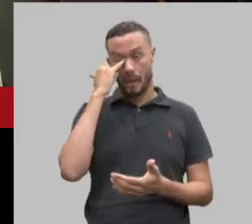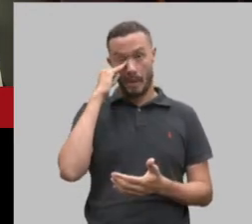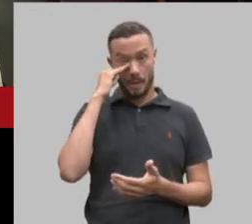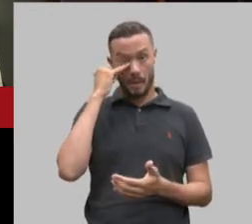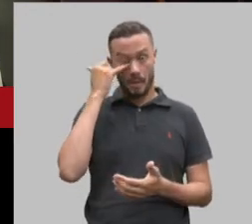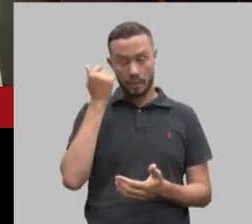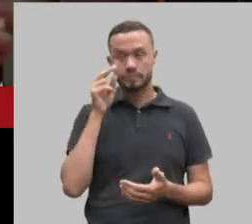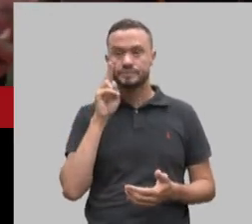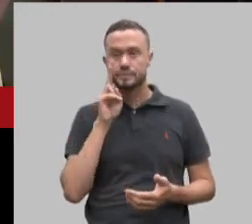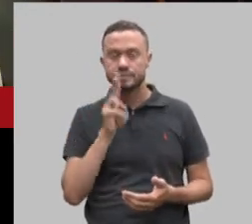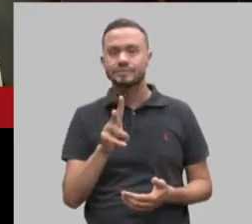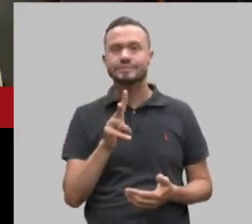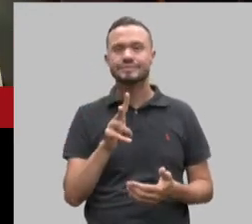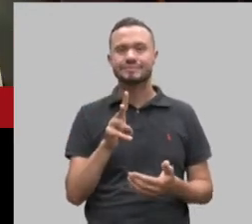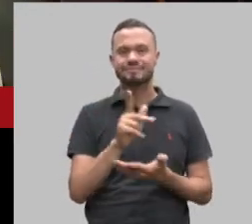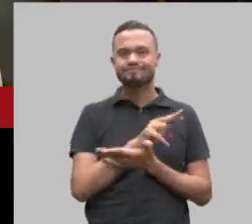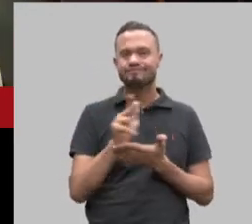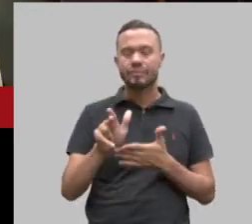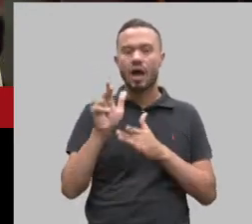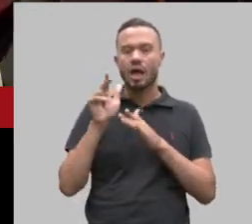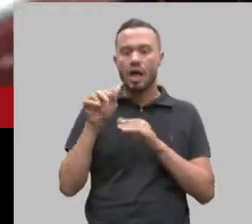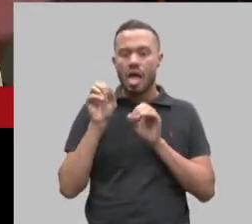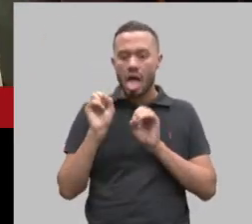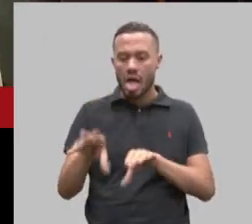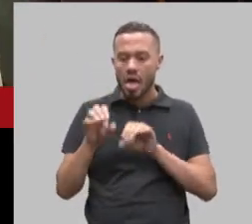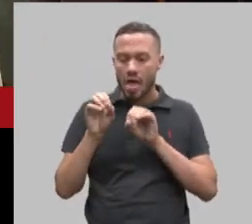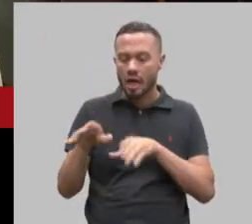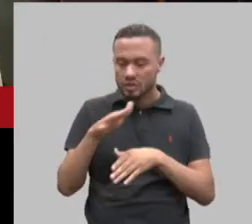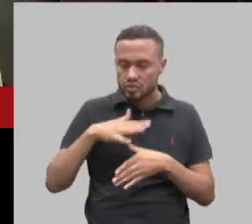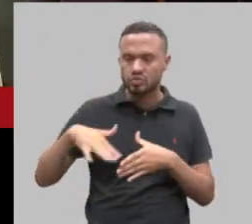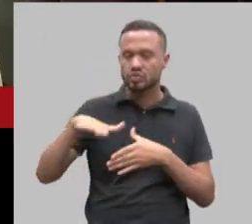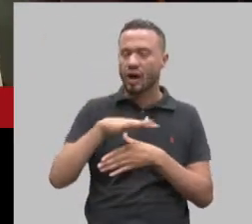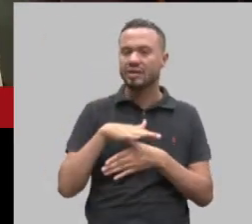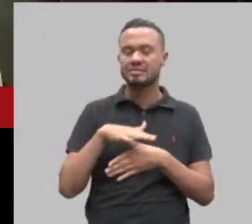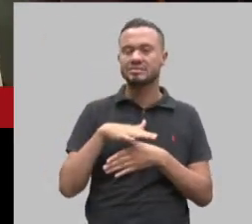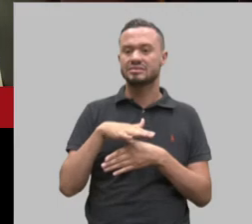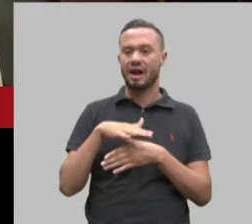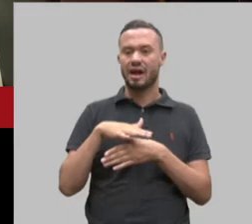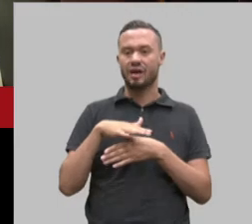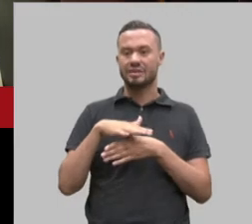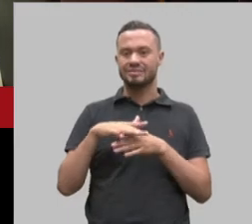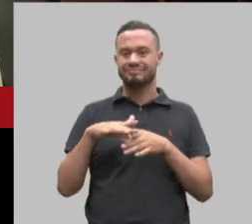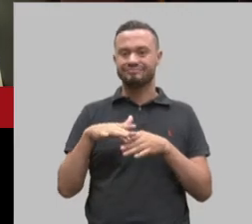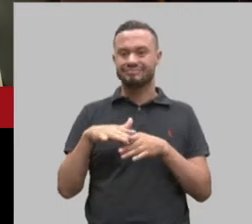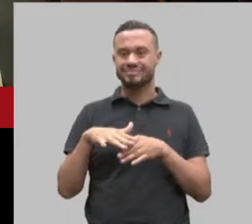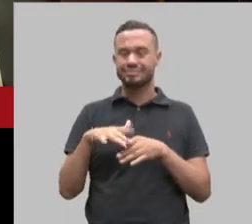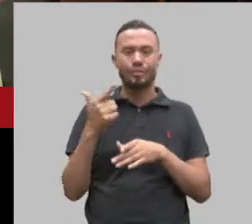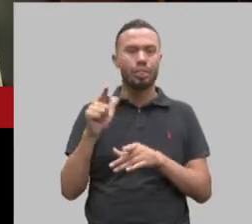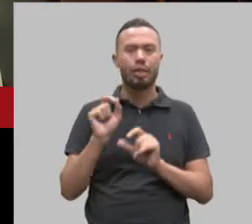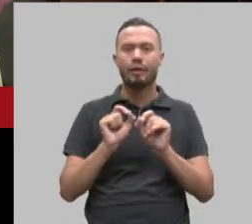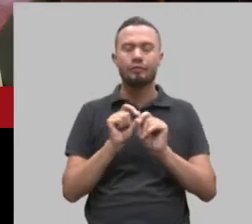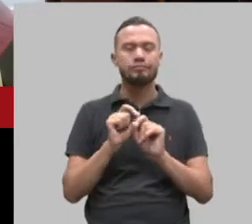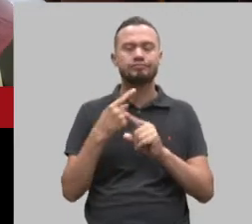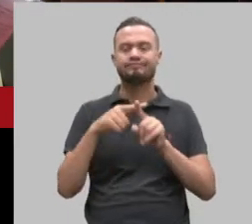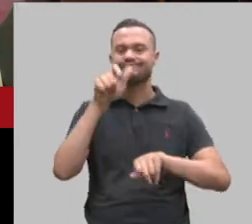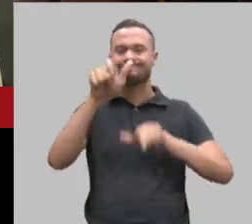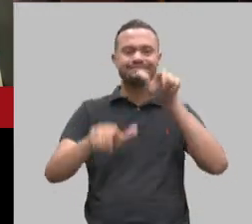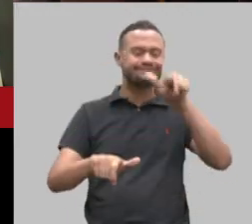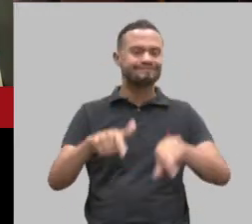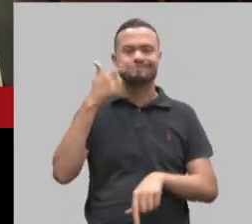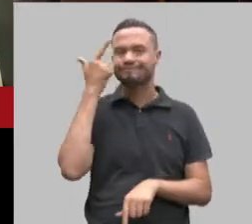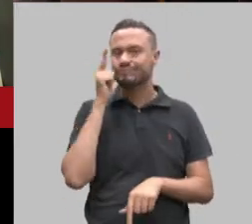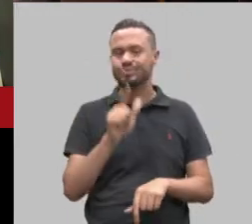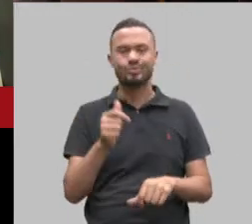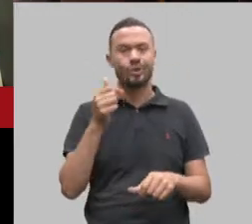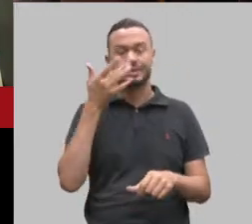educação que tá perdida porque Principalmente as pessoas não têm condição de acessá-la e